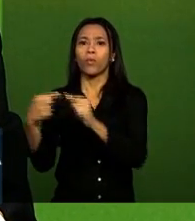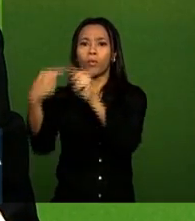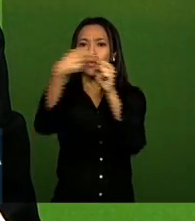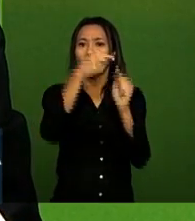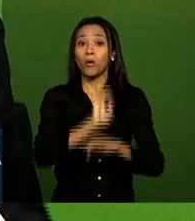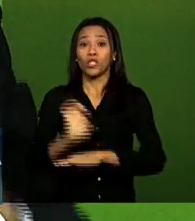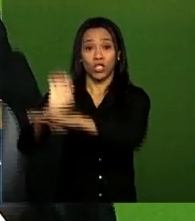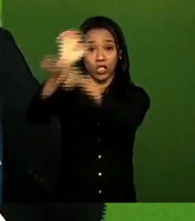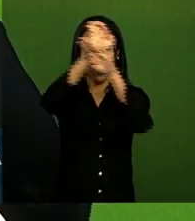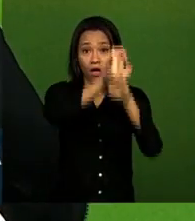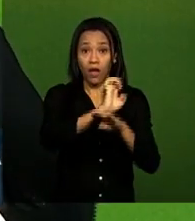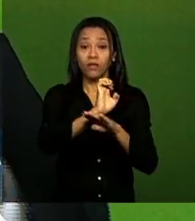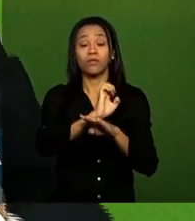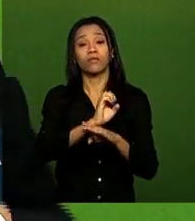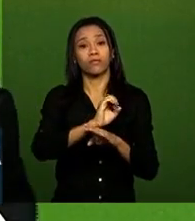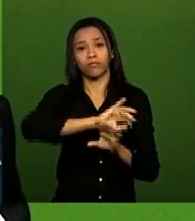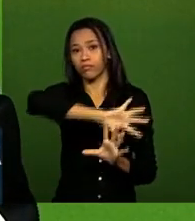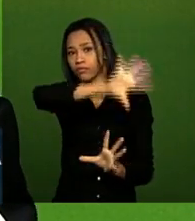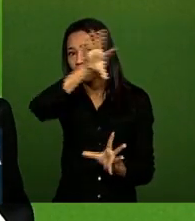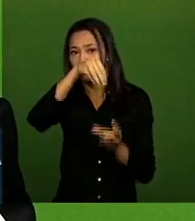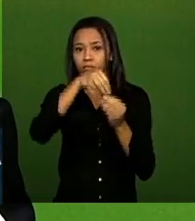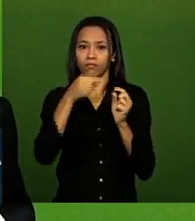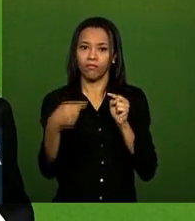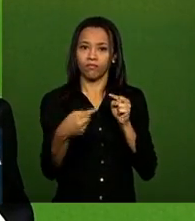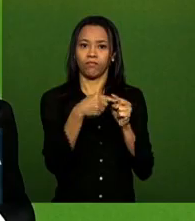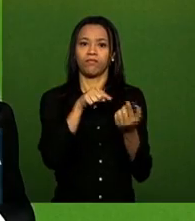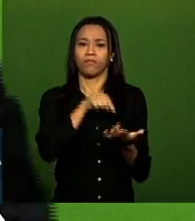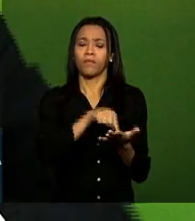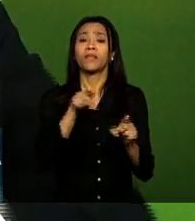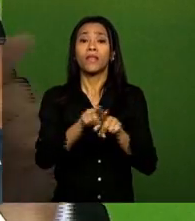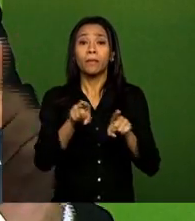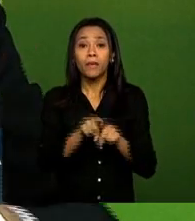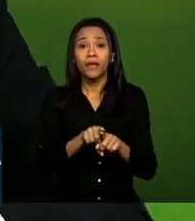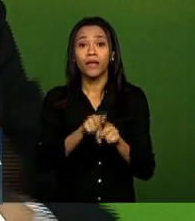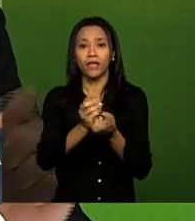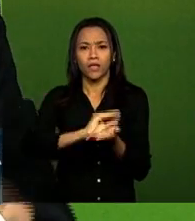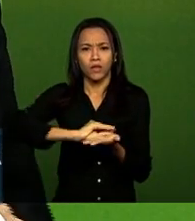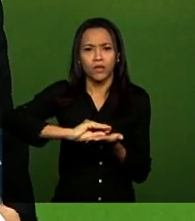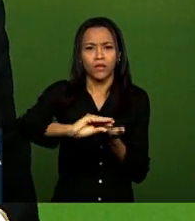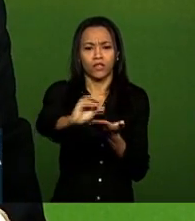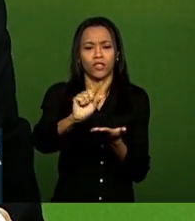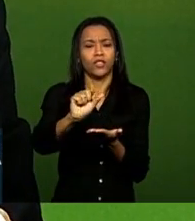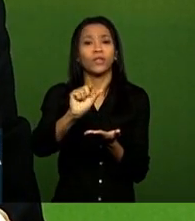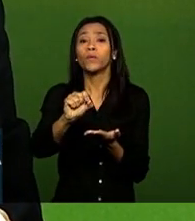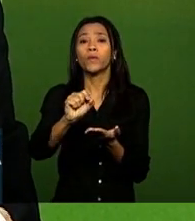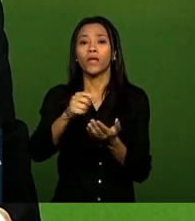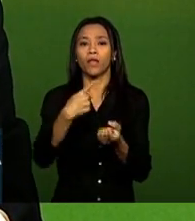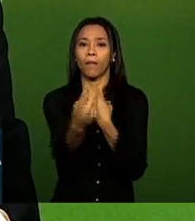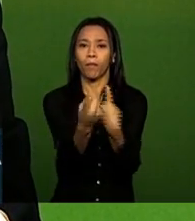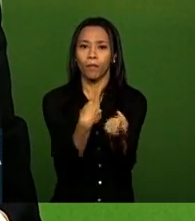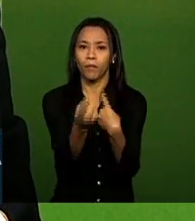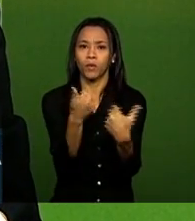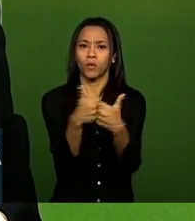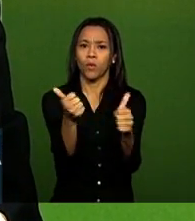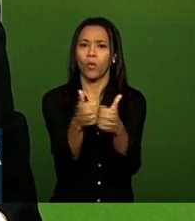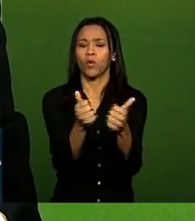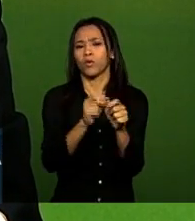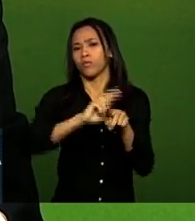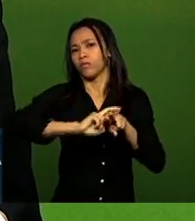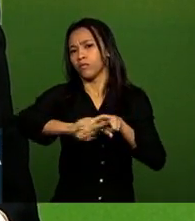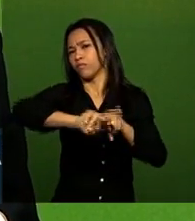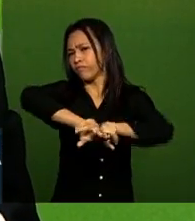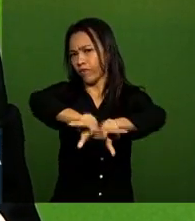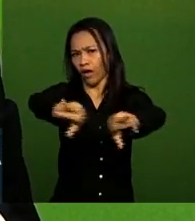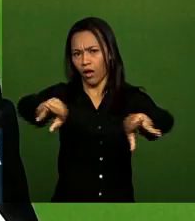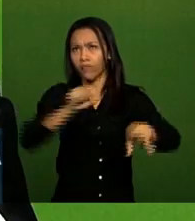país os grandes investimentos em mobilidade urbana nas metrópoles nas regiões metropolitanas nas médias cidades são